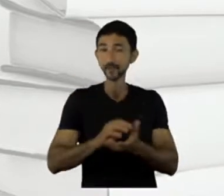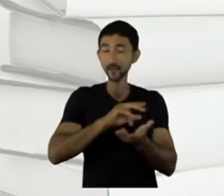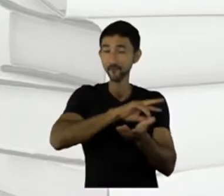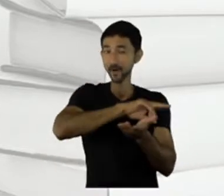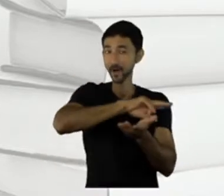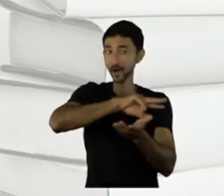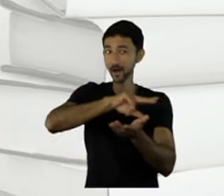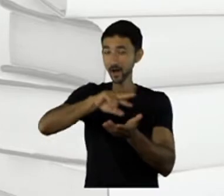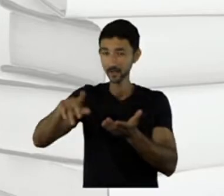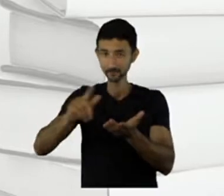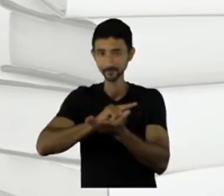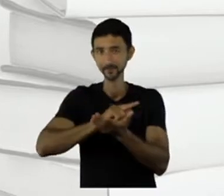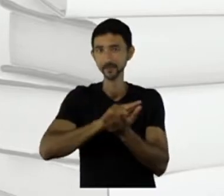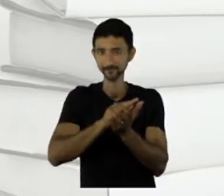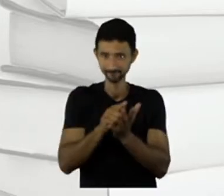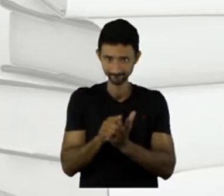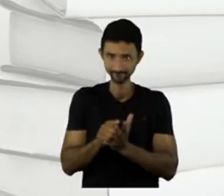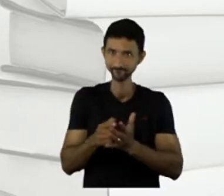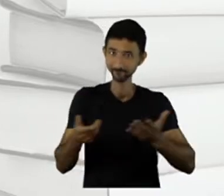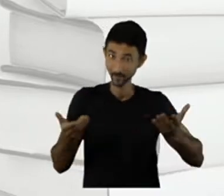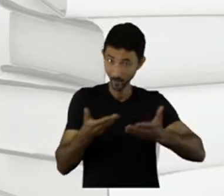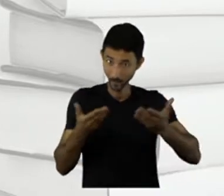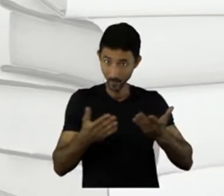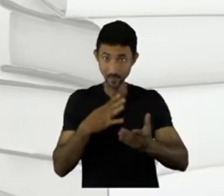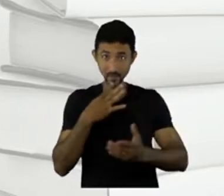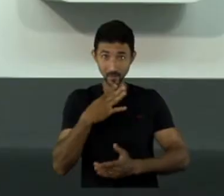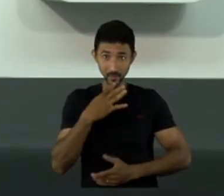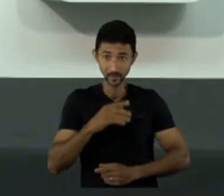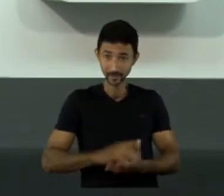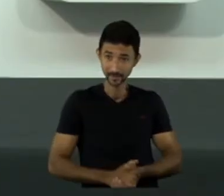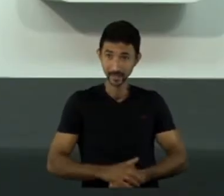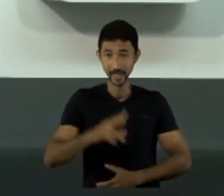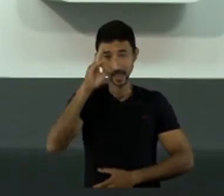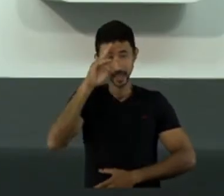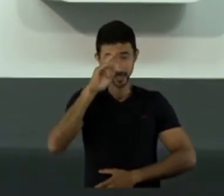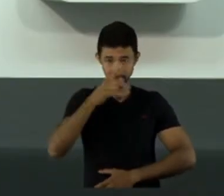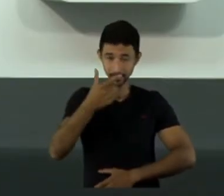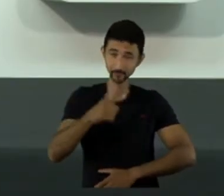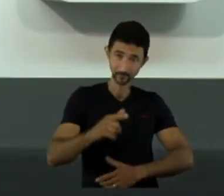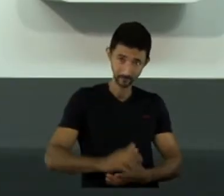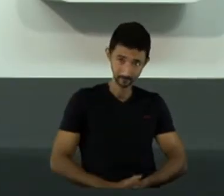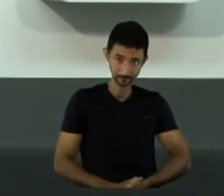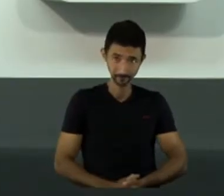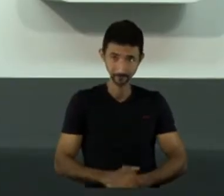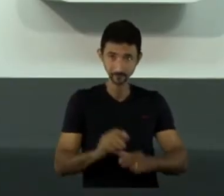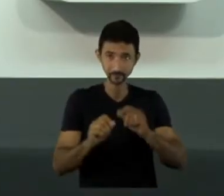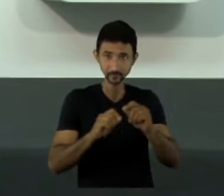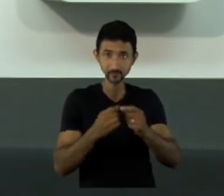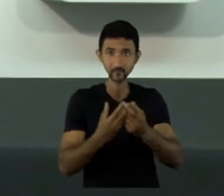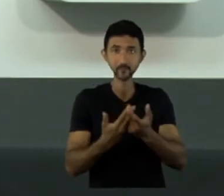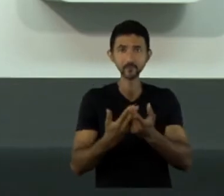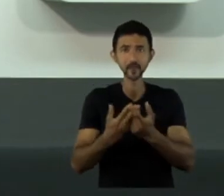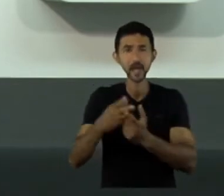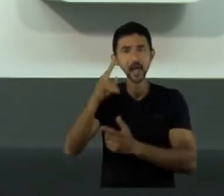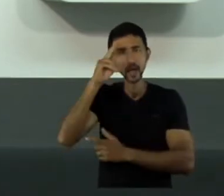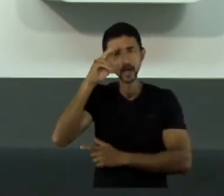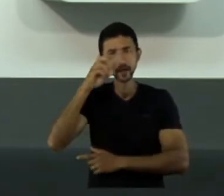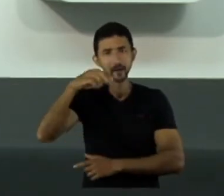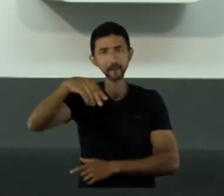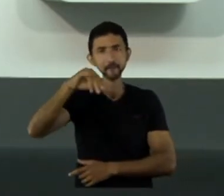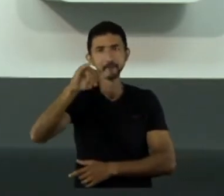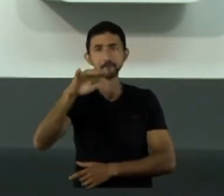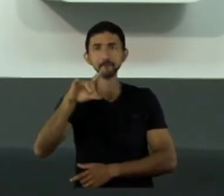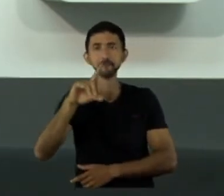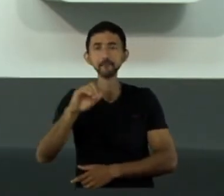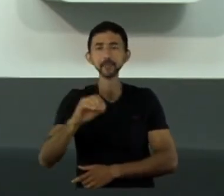diversos gêneros textuais e hoje nós vamos conhecer ou relembrar mais um gênero, que é o mitos e lendas. E